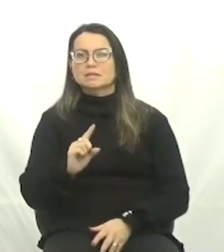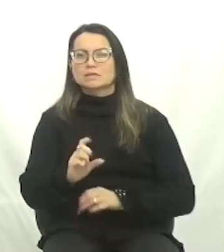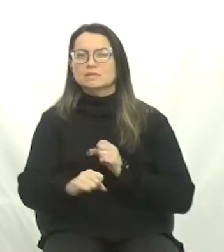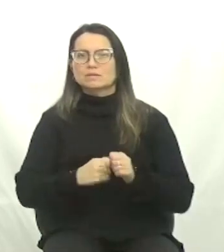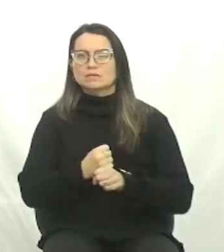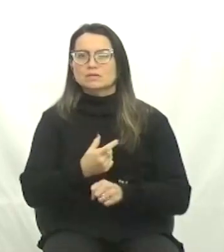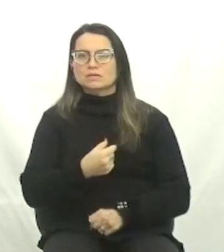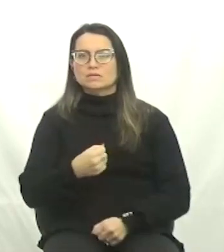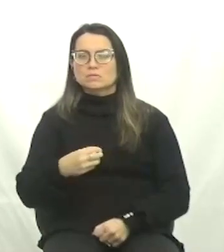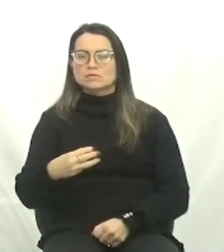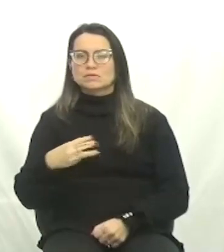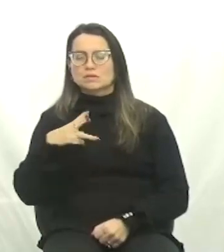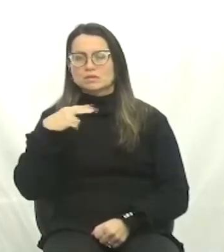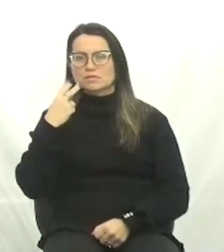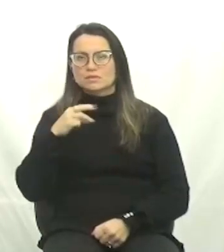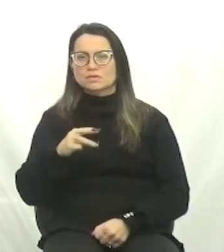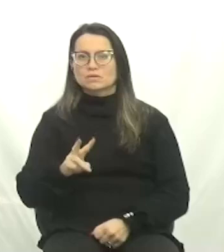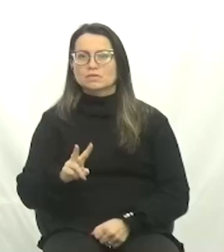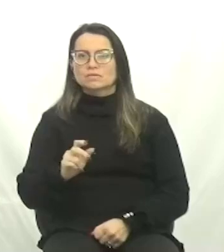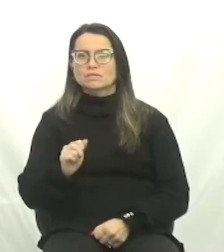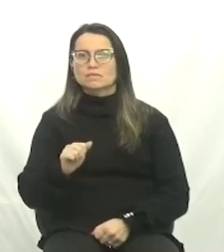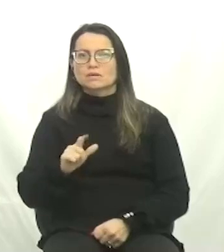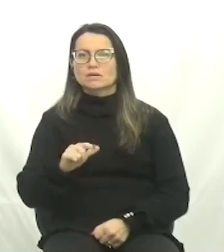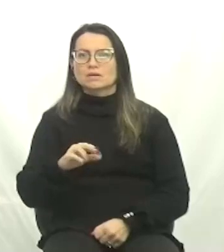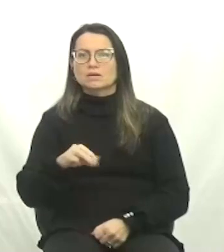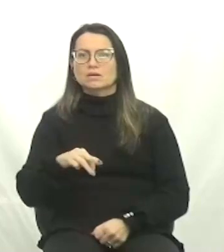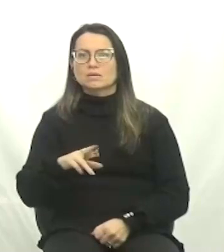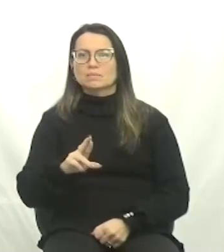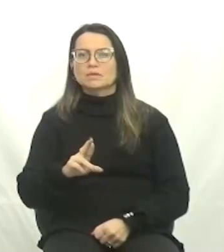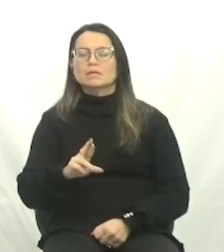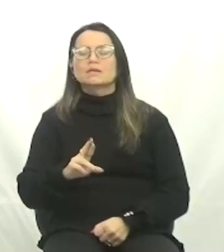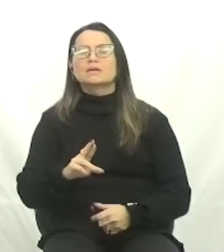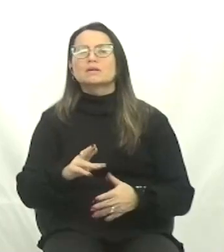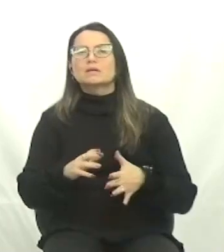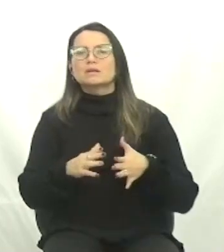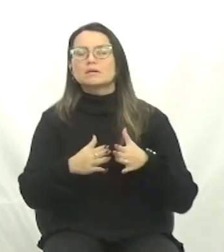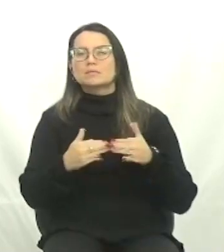361/2023, de autoria do vereador Valmir D'Agostin. Requerimento